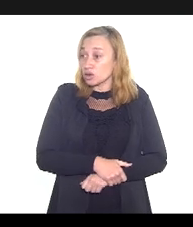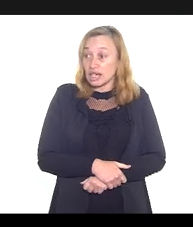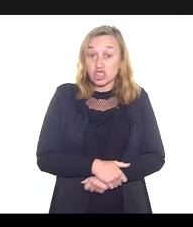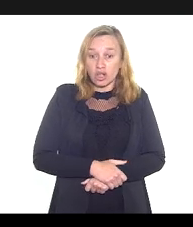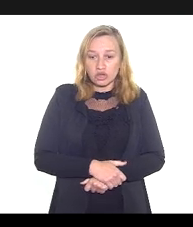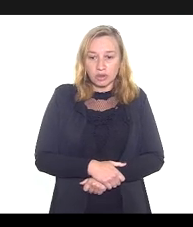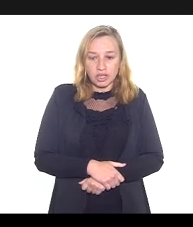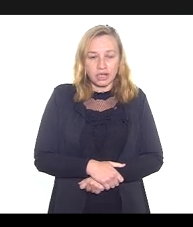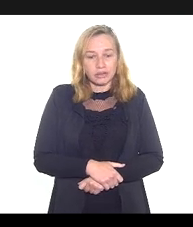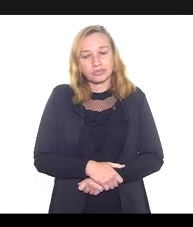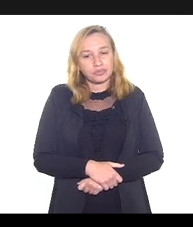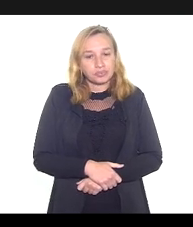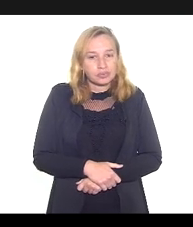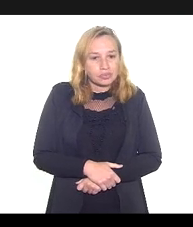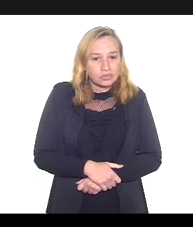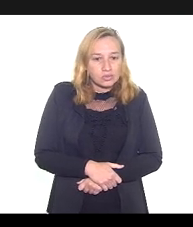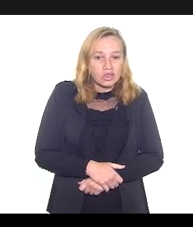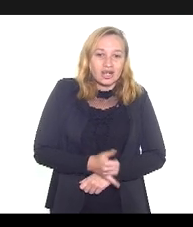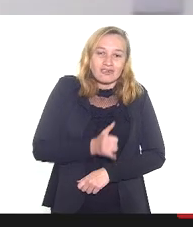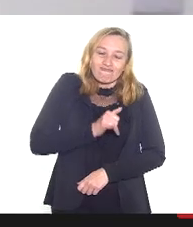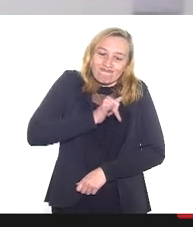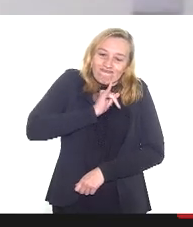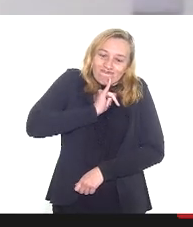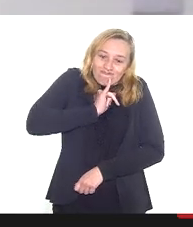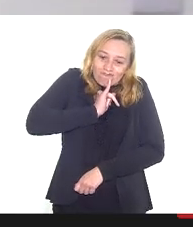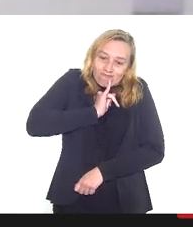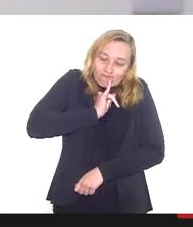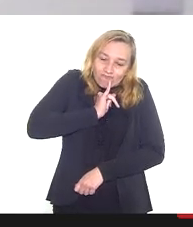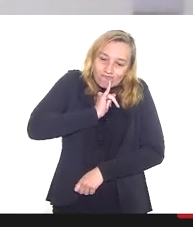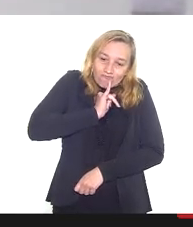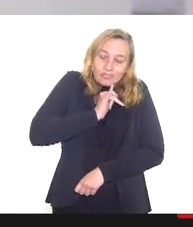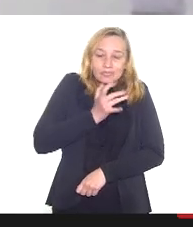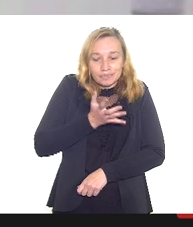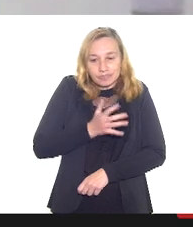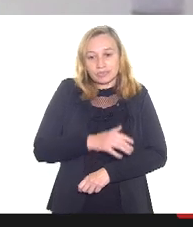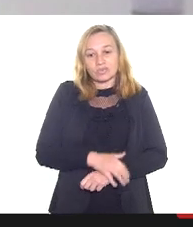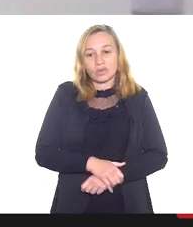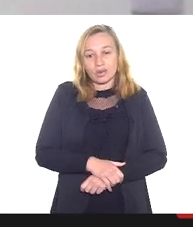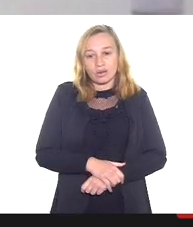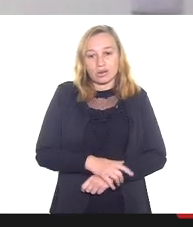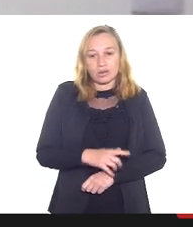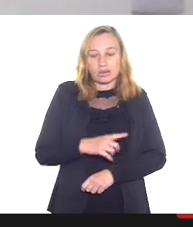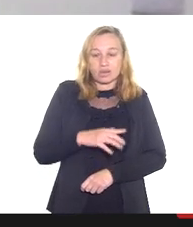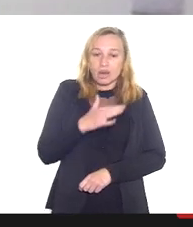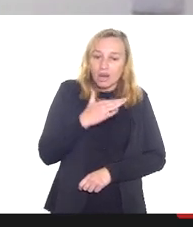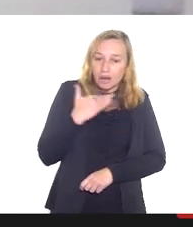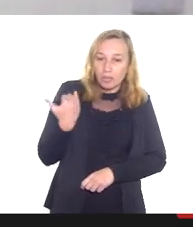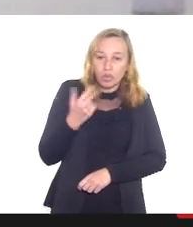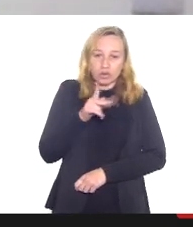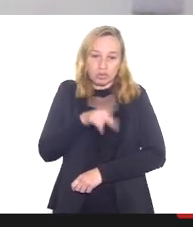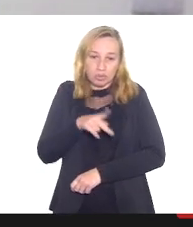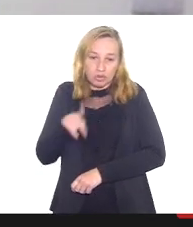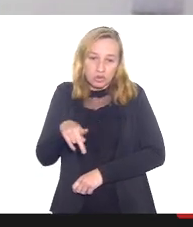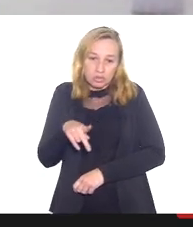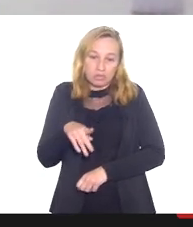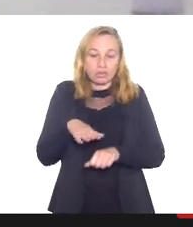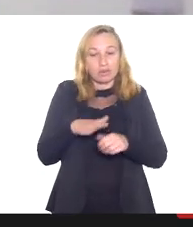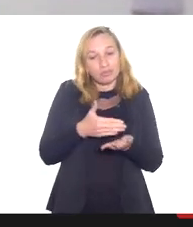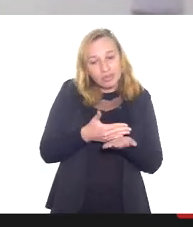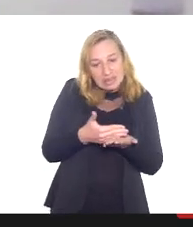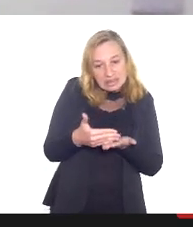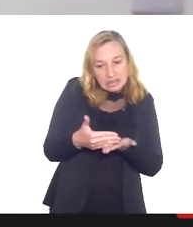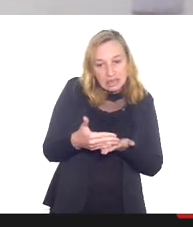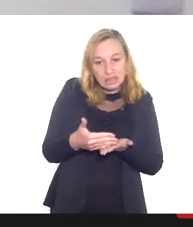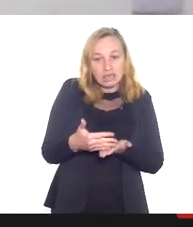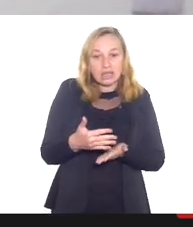Bom, como eu disse aqui no início, a gente infelizmente, né, teve aí o falecimento do professor, então a gente vai começar